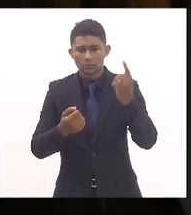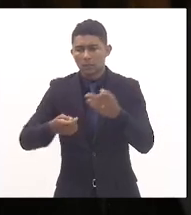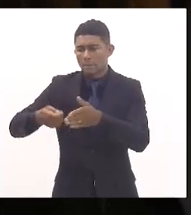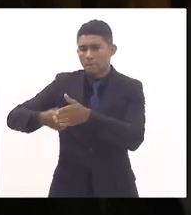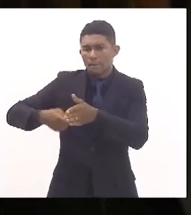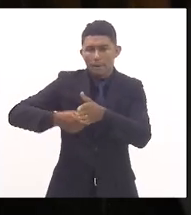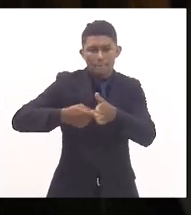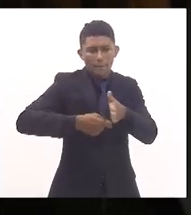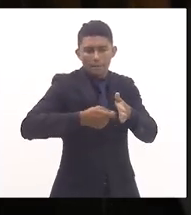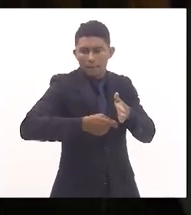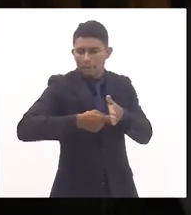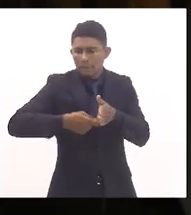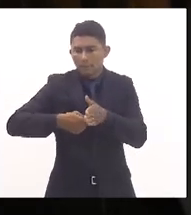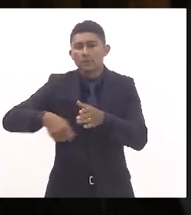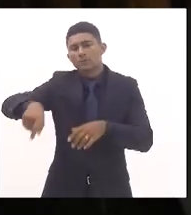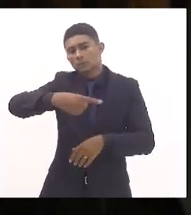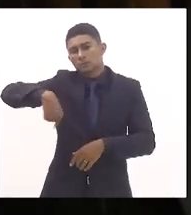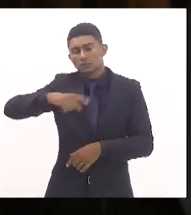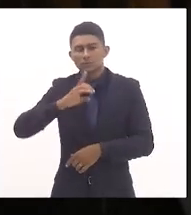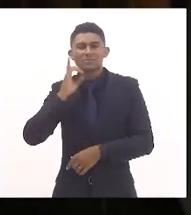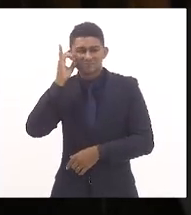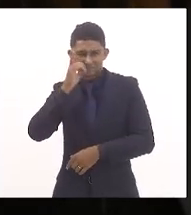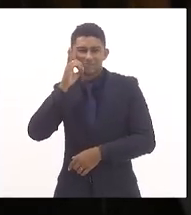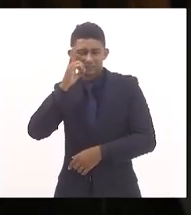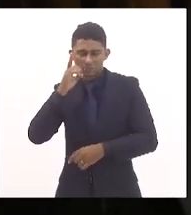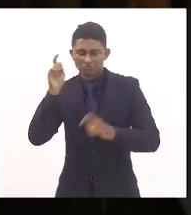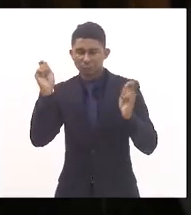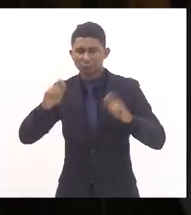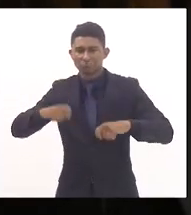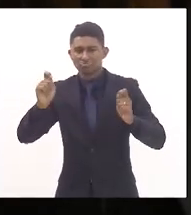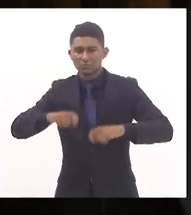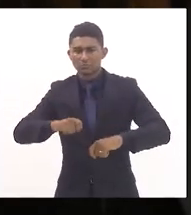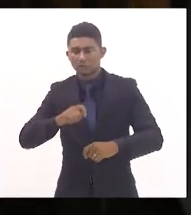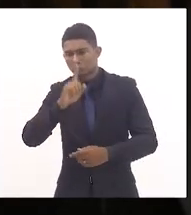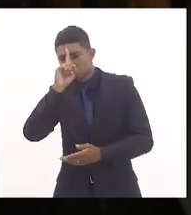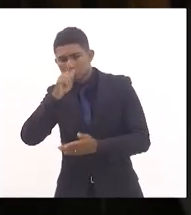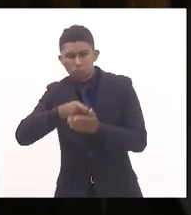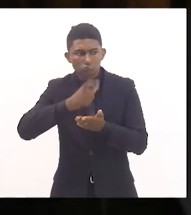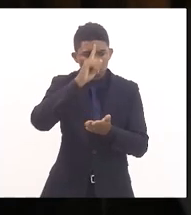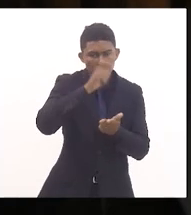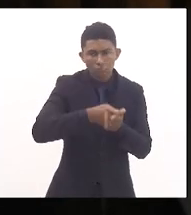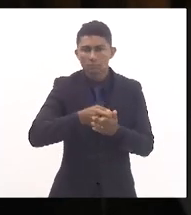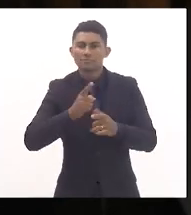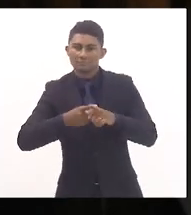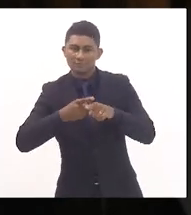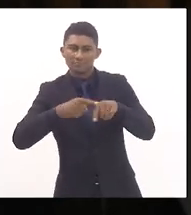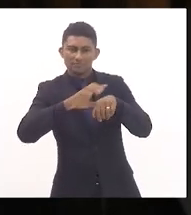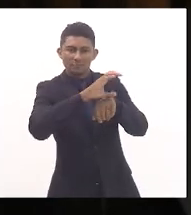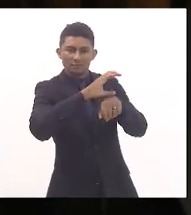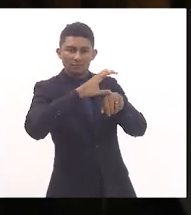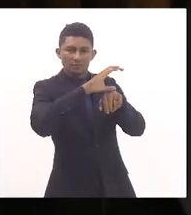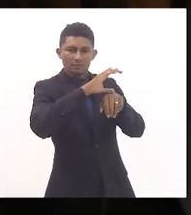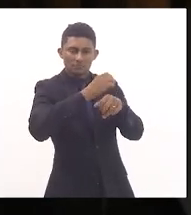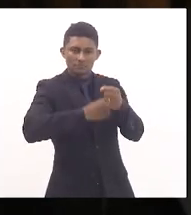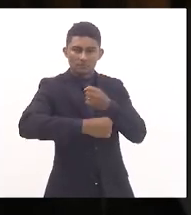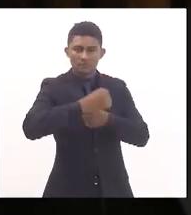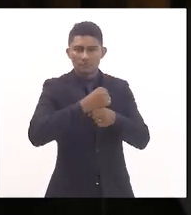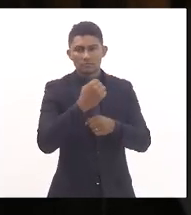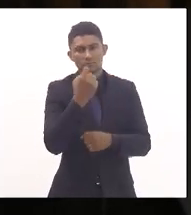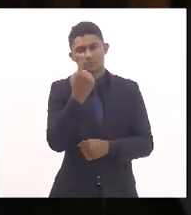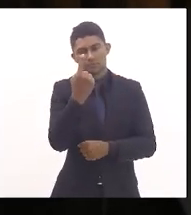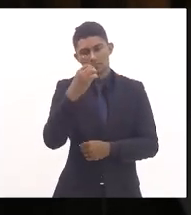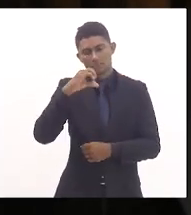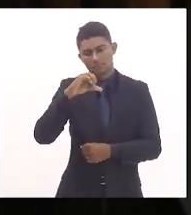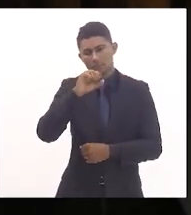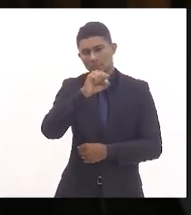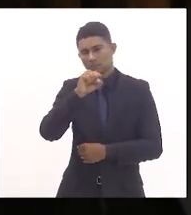gente legisla diretamente por determinação da construção de 88 então isso